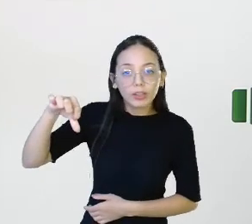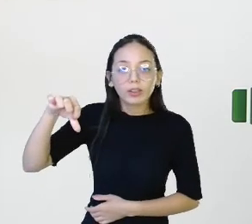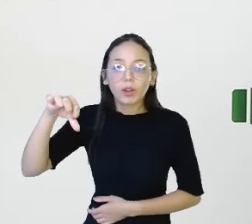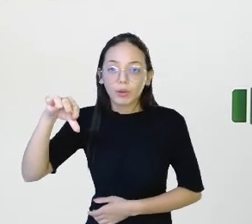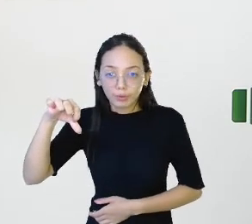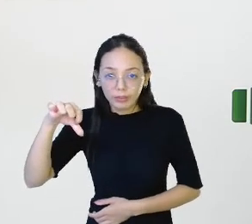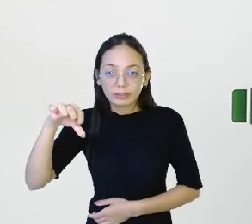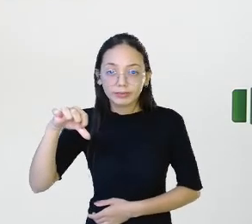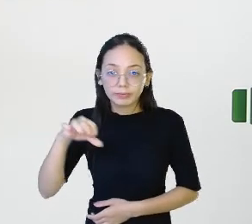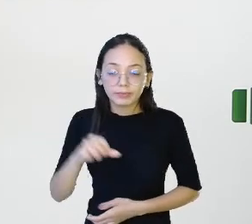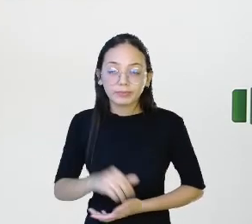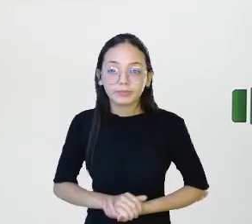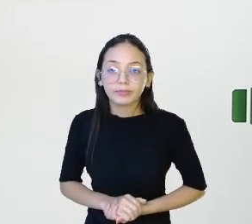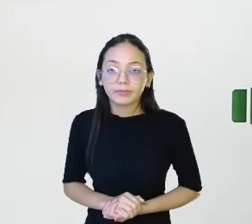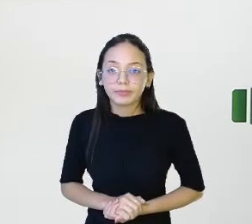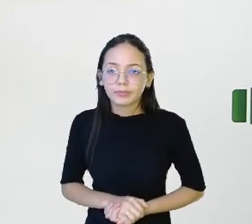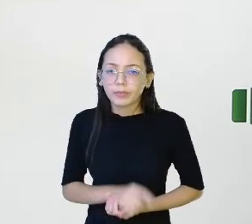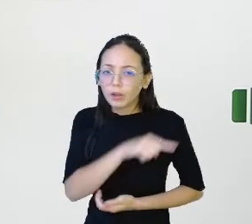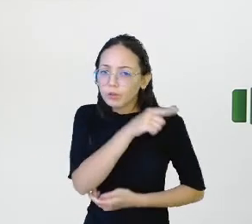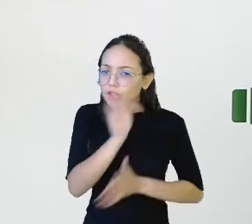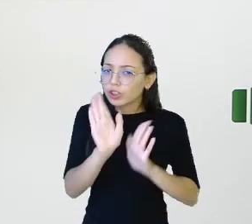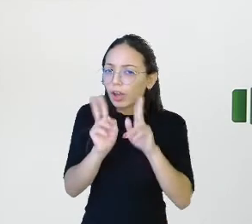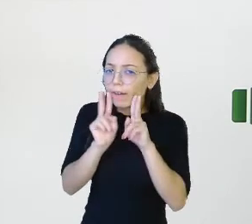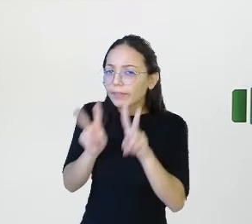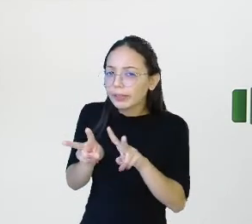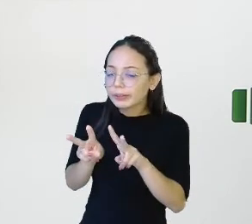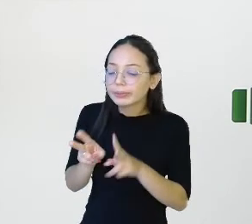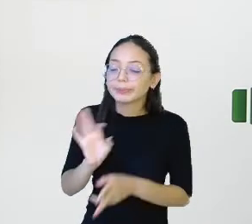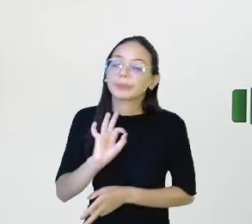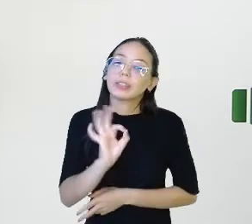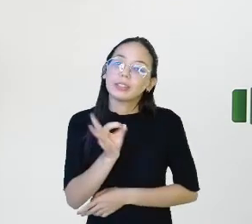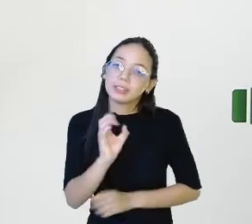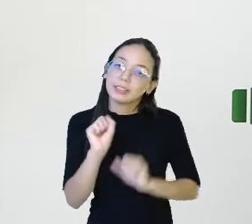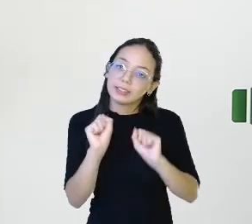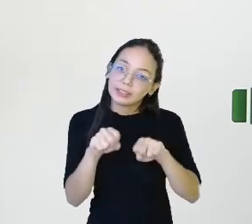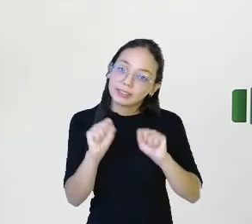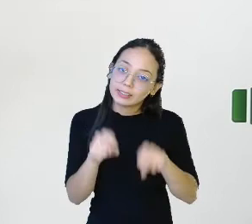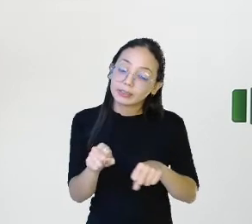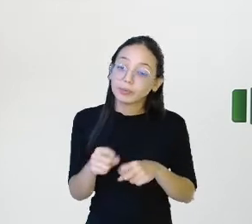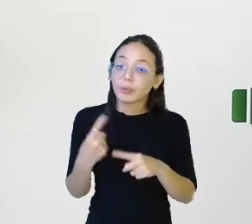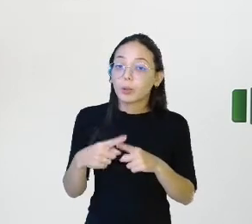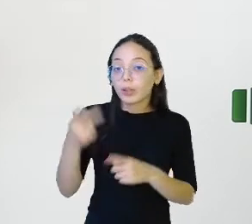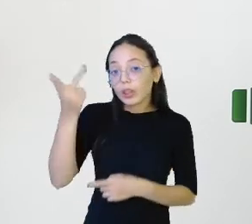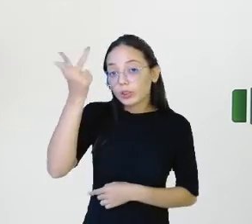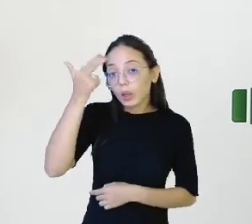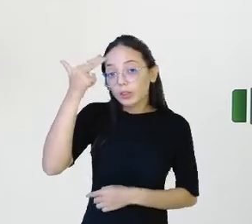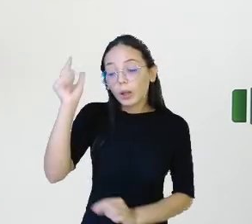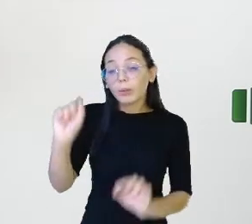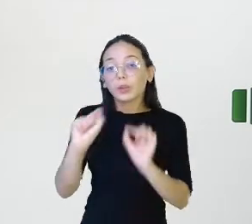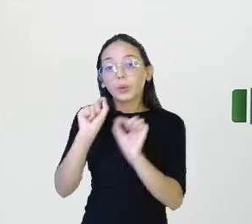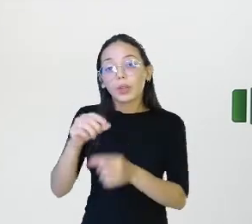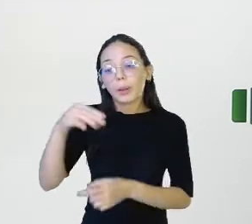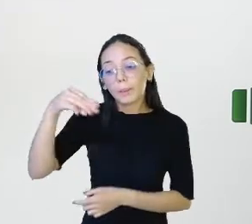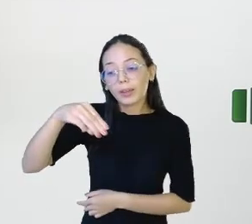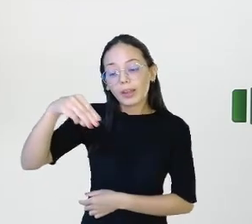R$5,999. Já viu isso? Tenho certeza que sim. Normalmente são casas